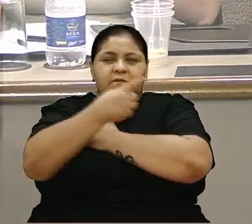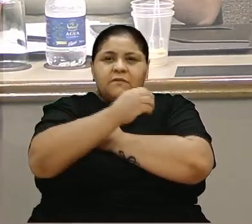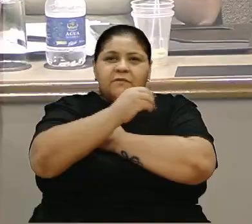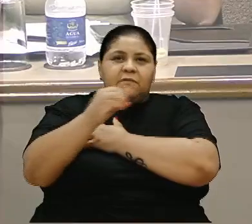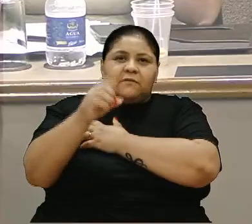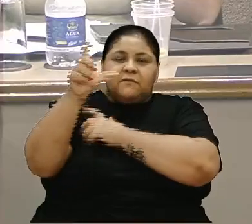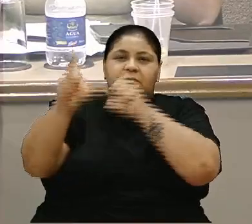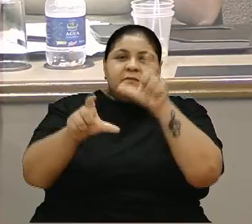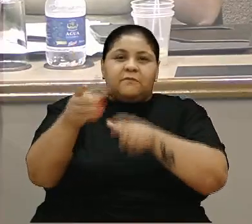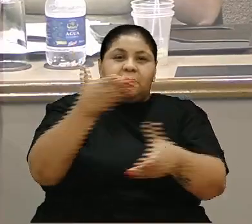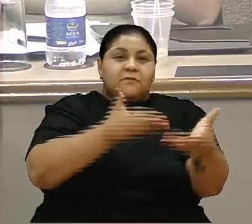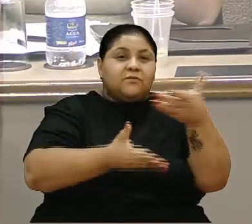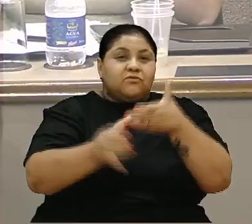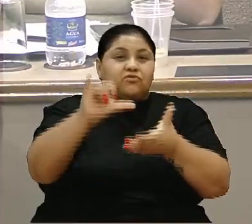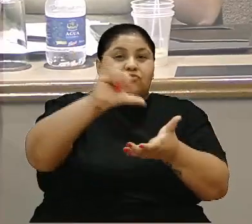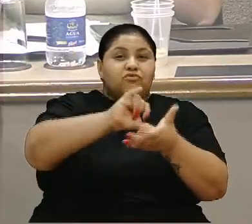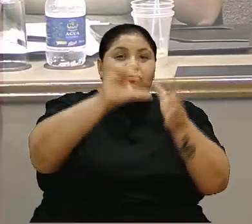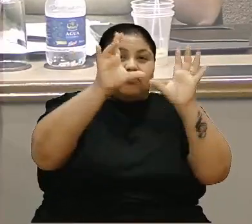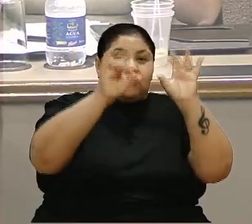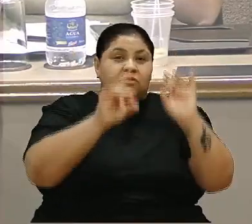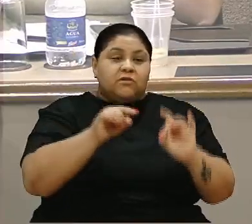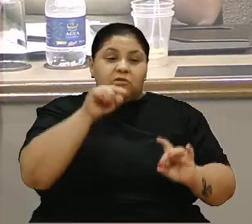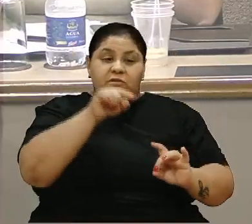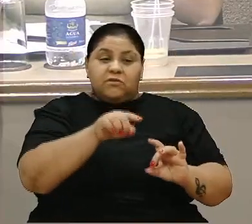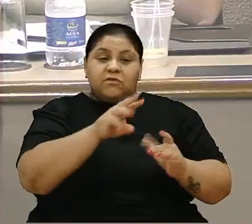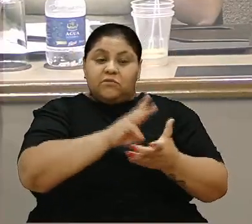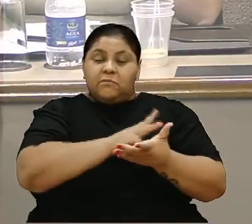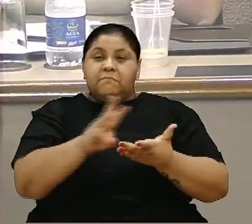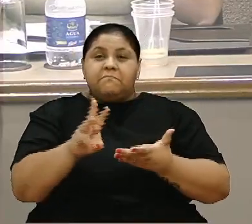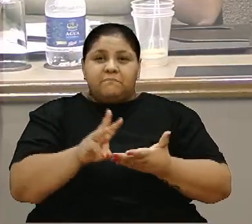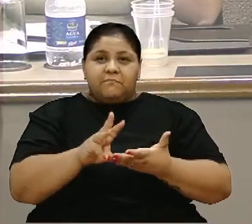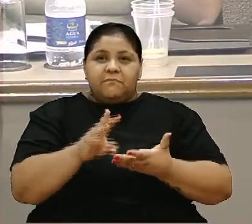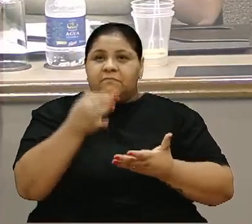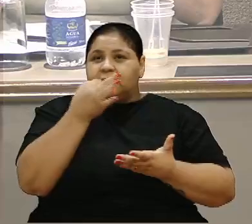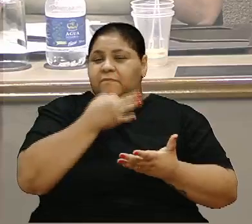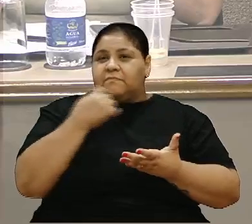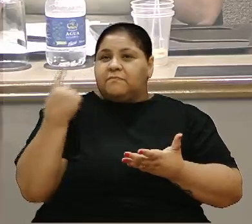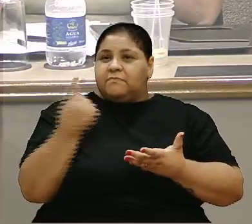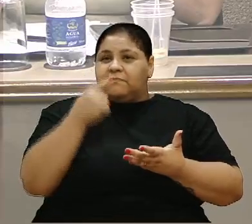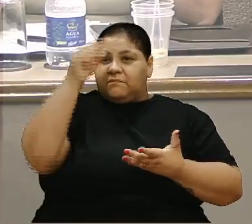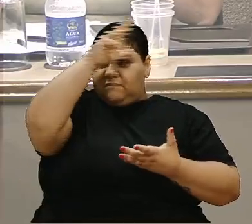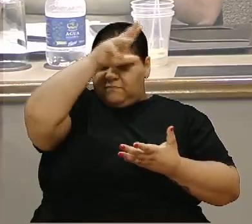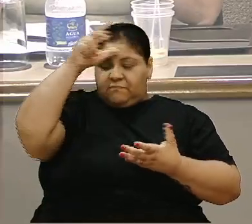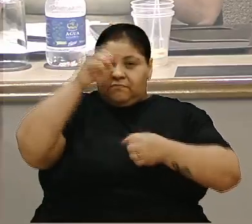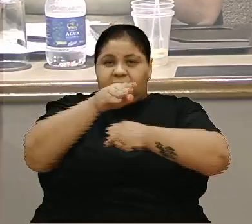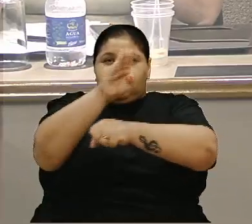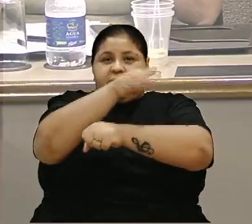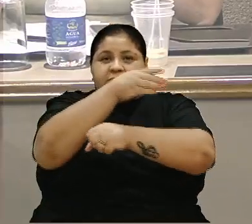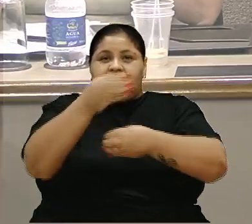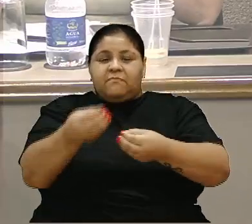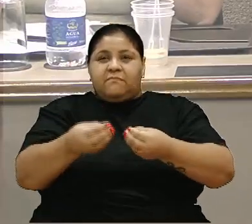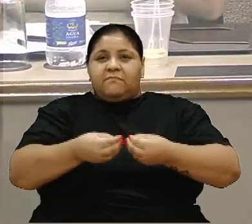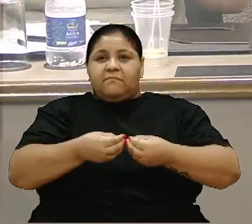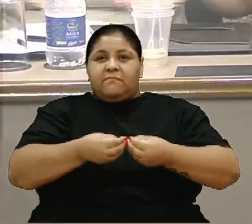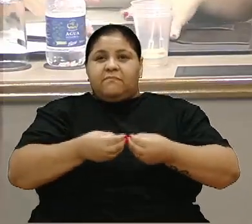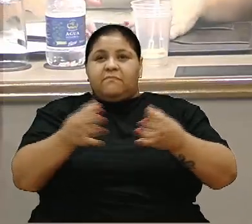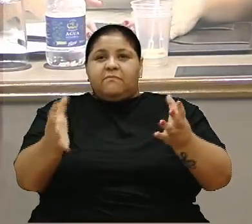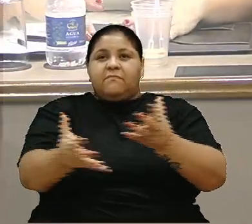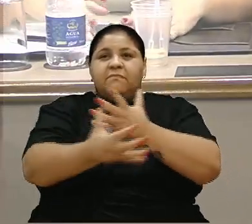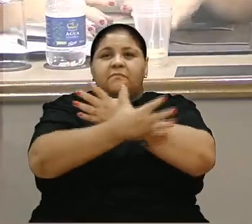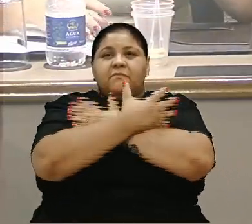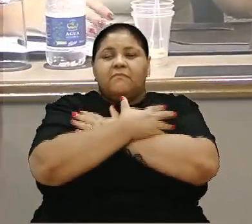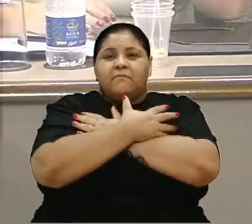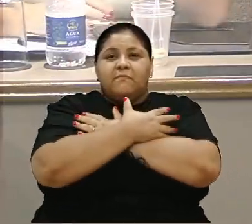atendidas no centro especializado. Isso são mensagens do presidente. Caxias é o único município da Serra que oferta acolhimento, gerando uma demanda de usuários